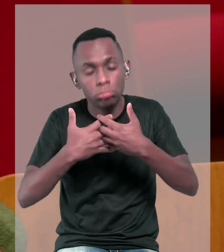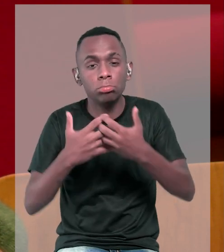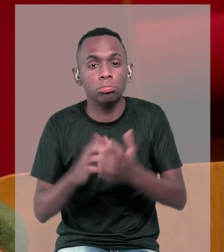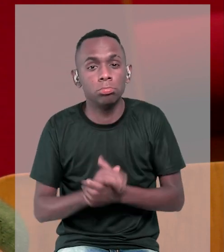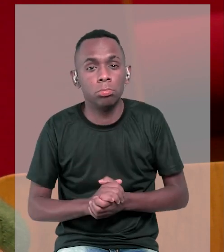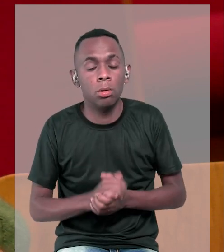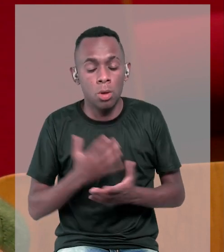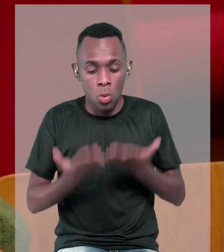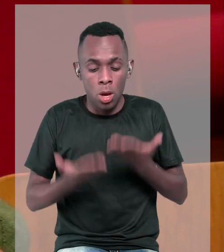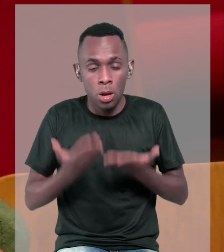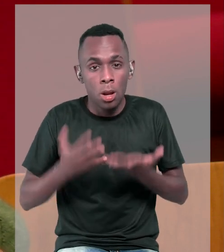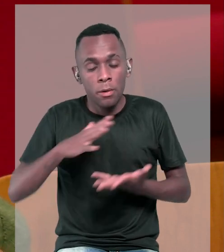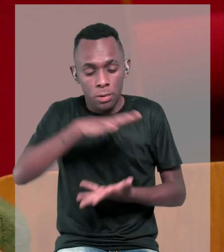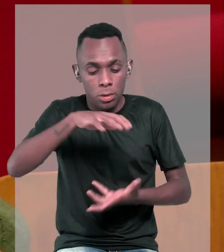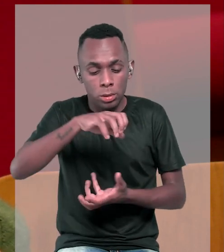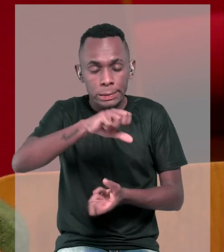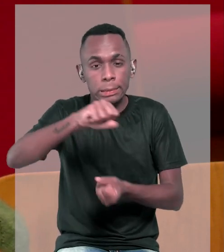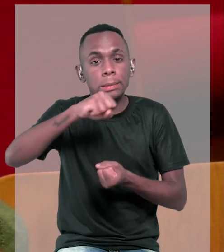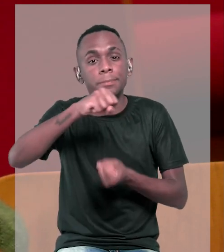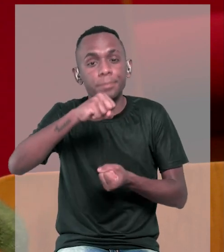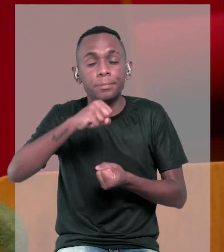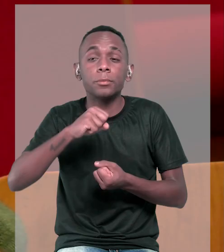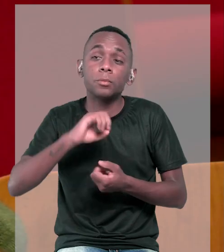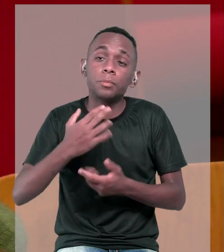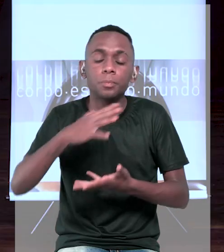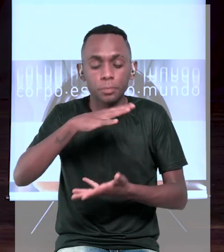o equilíbrio sustentável, o equilíbrio suportável,